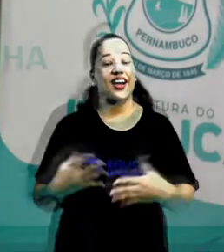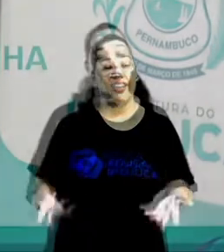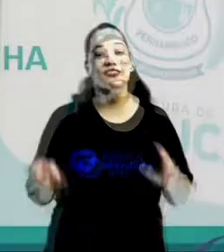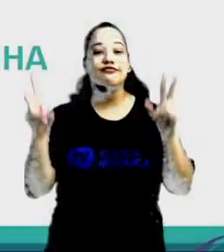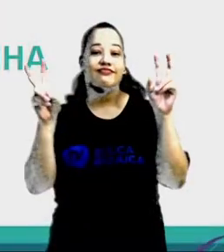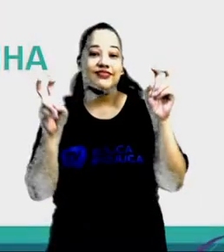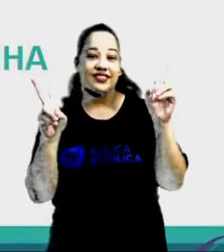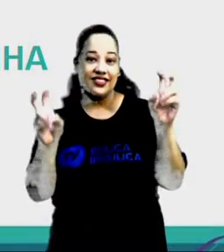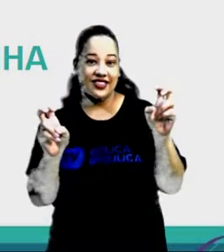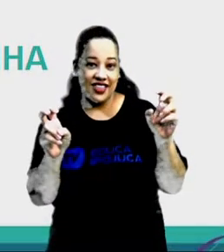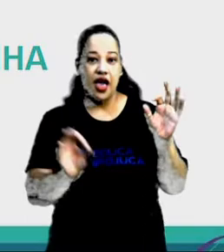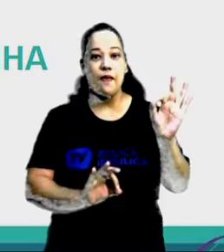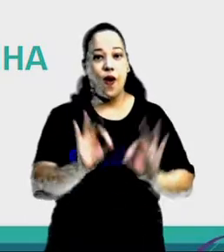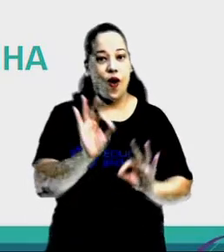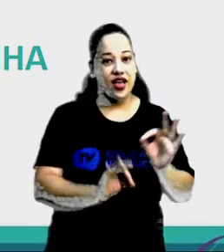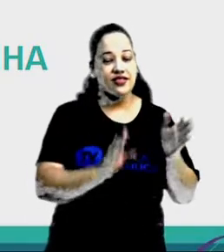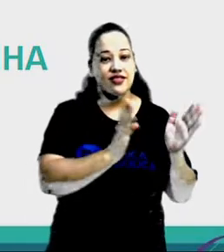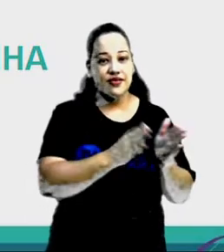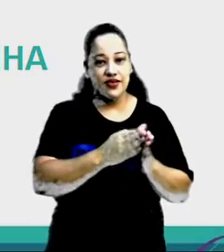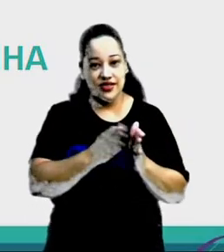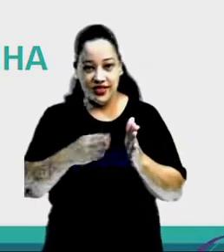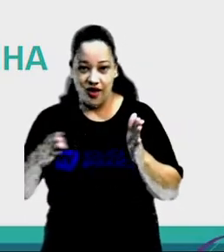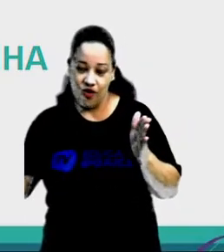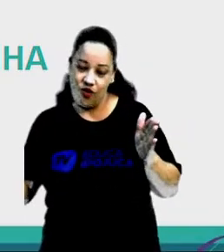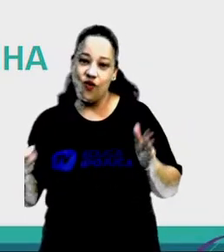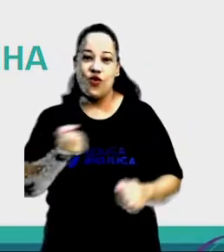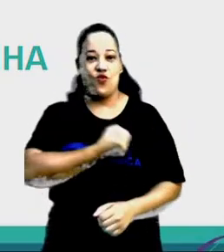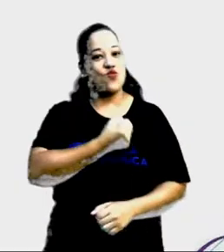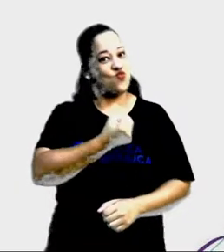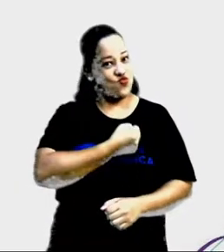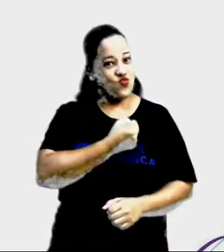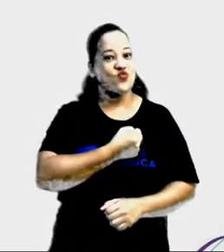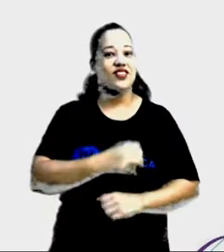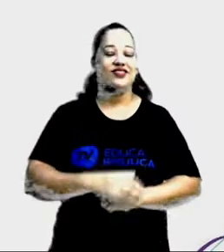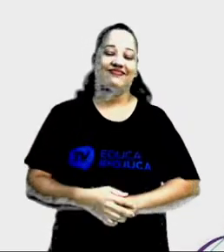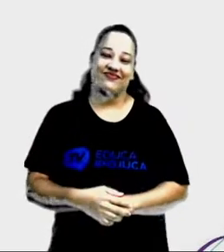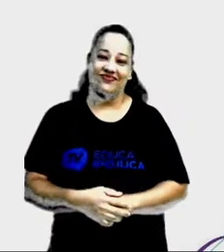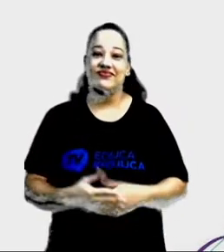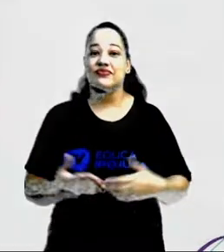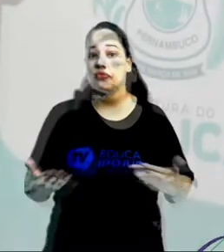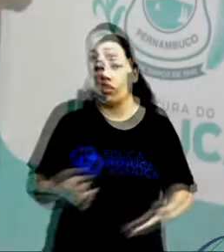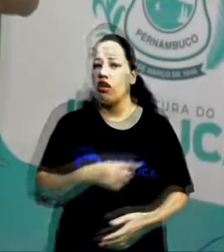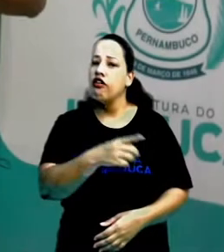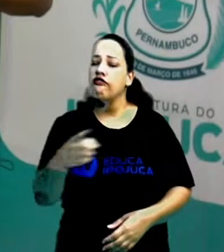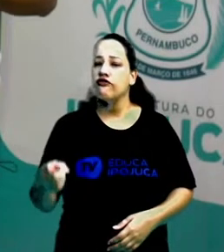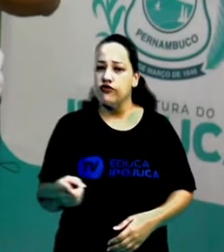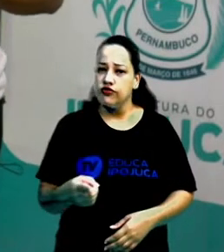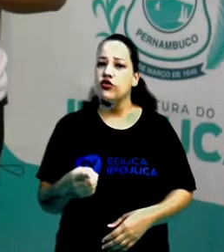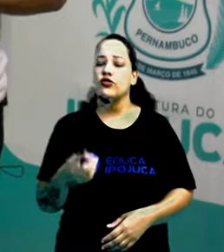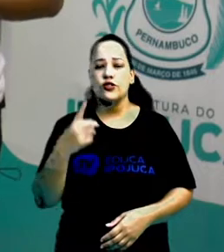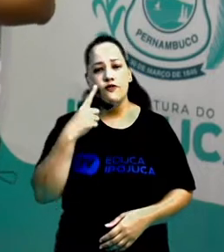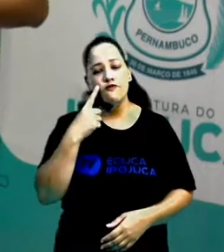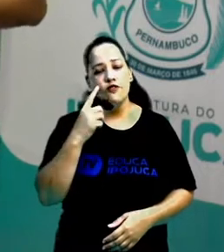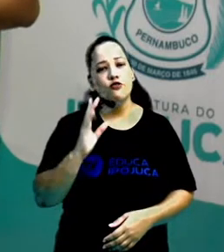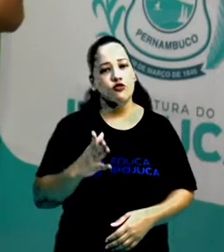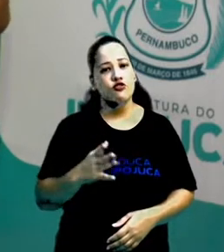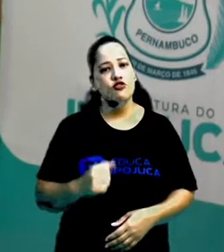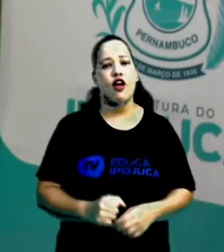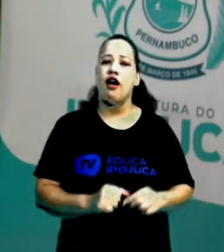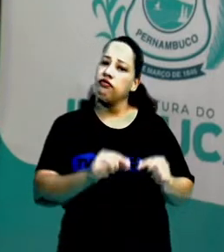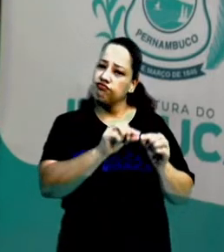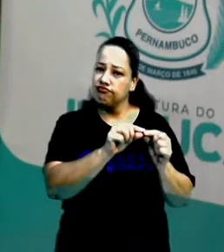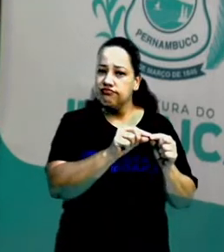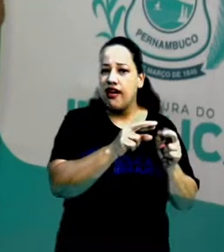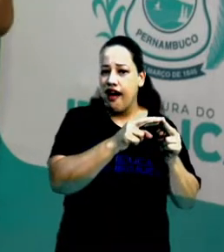tema Ordenação e Sequências Numéricas. Você já ouviu falar em reta